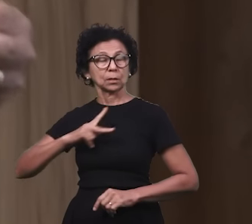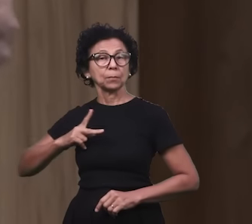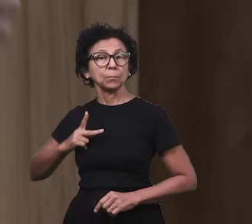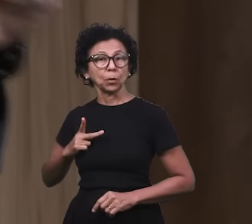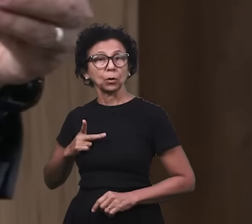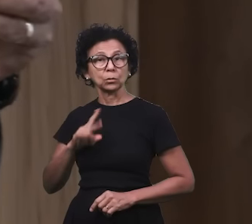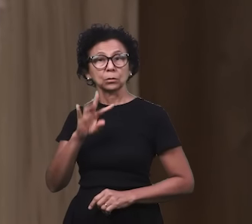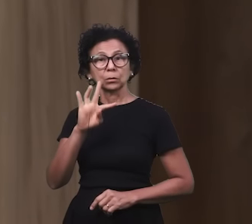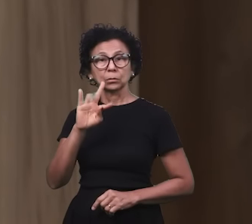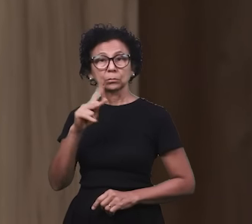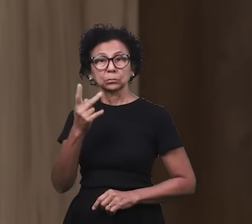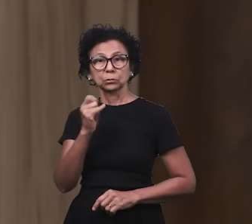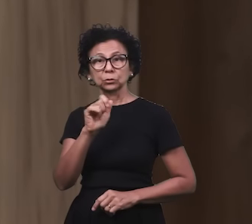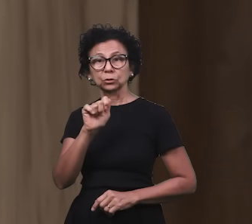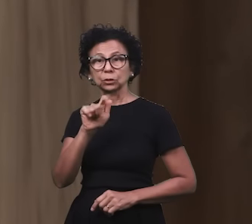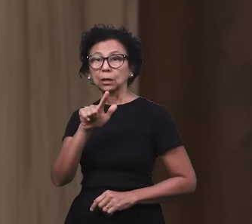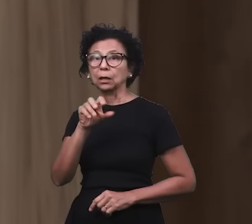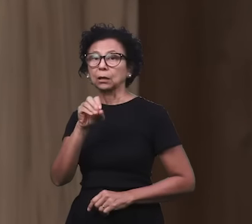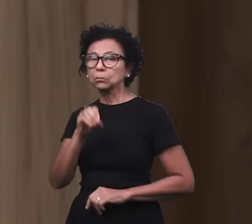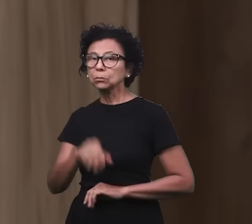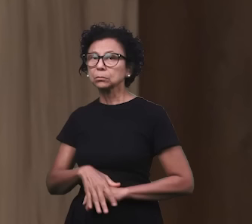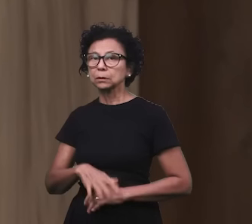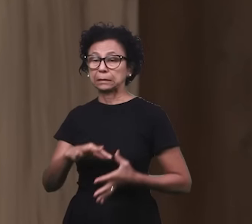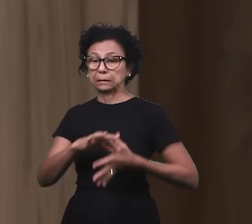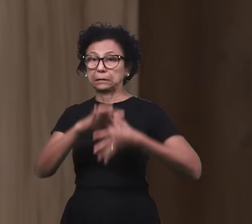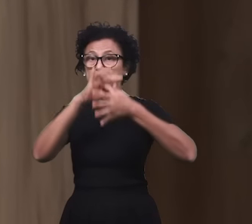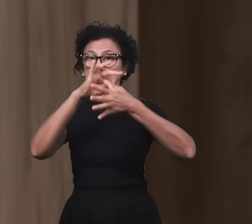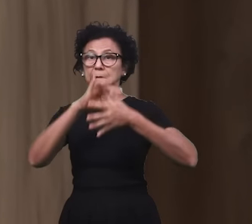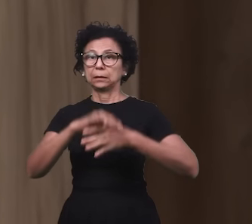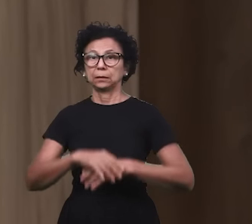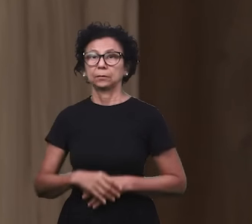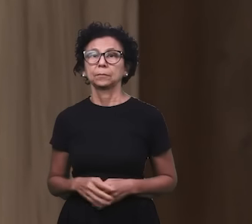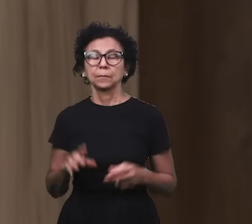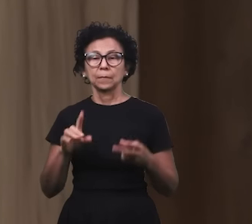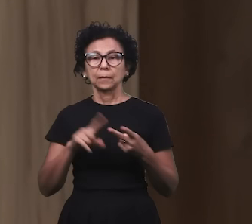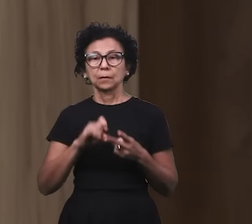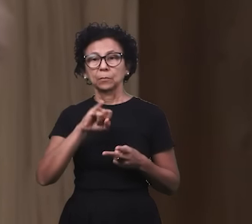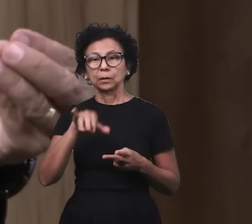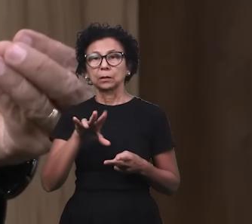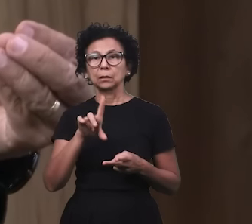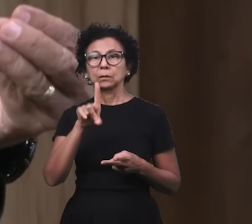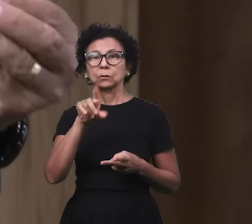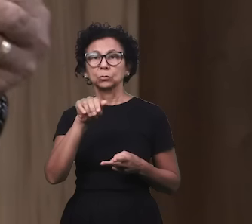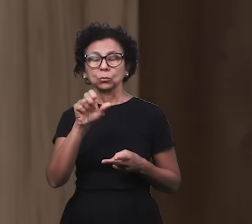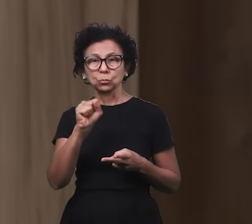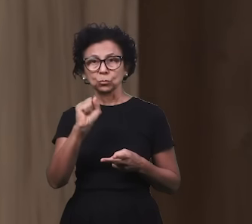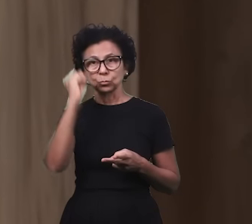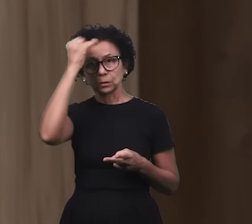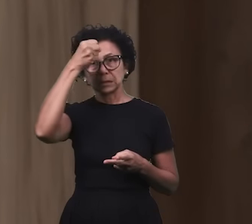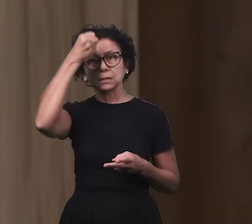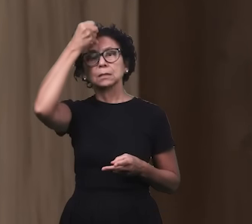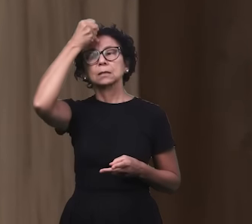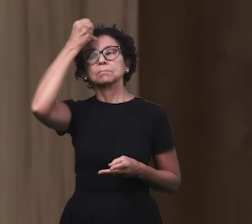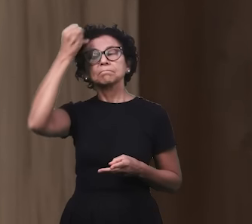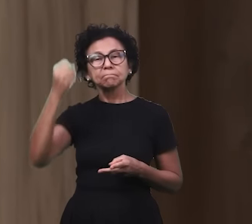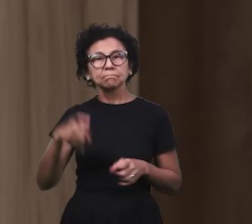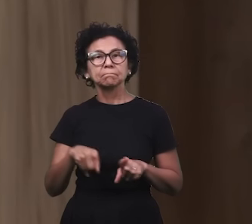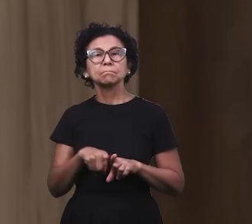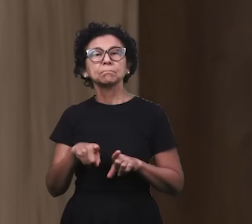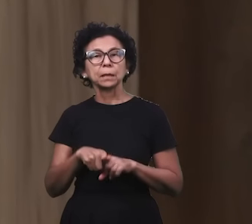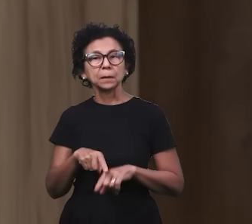um dos líderes da igreja primitiva, né, Judas, não é? A carta